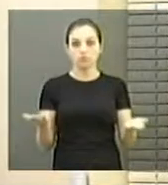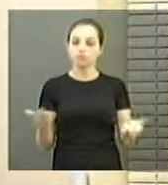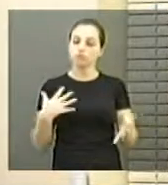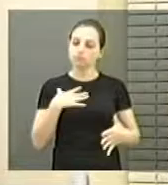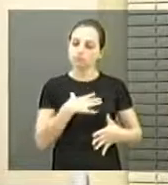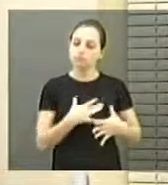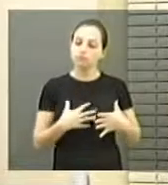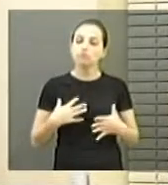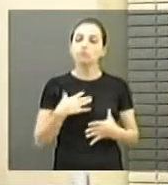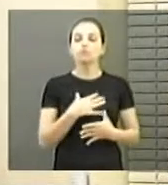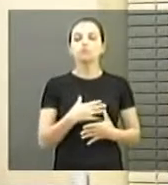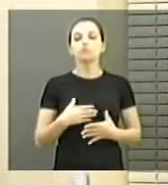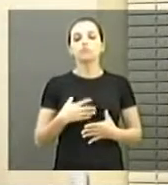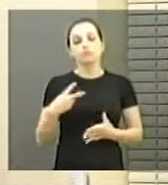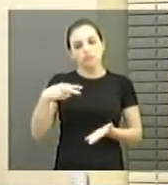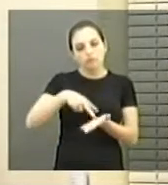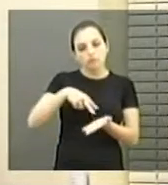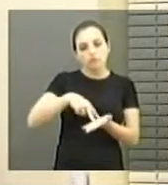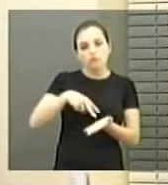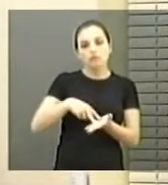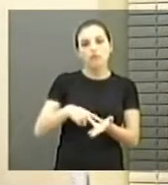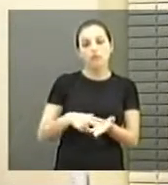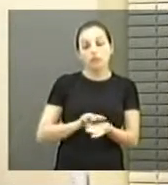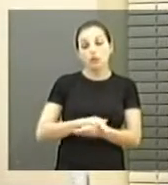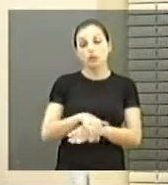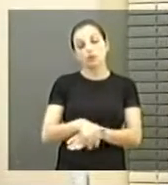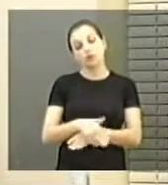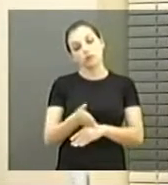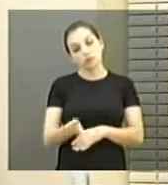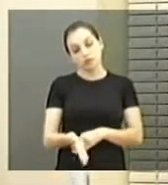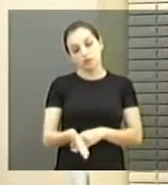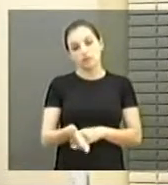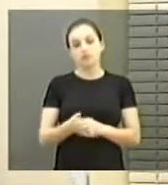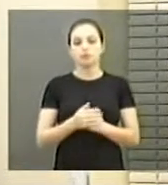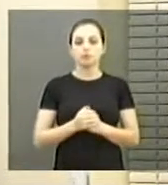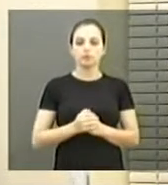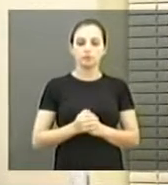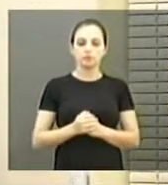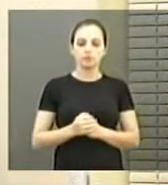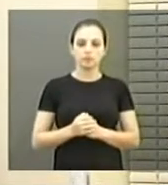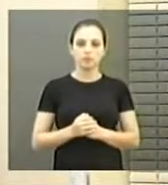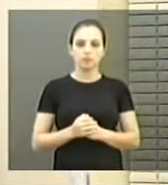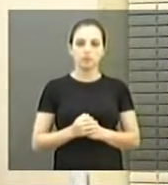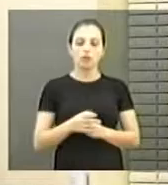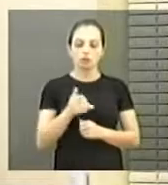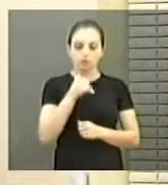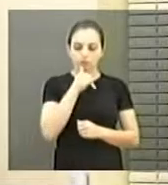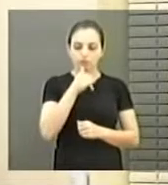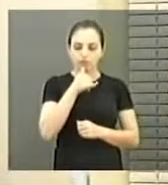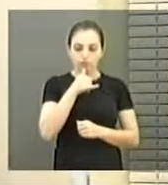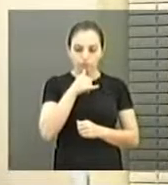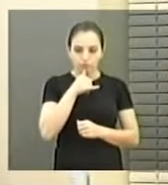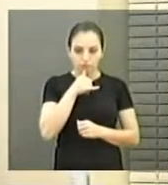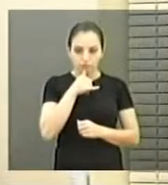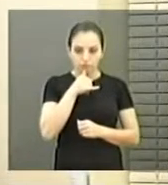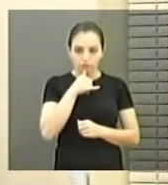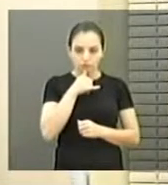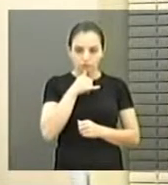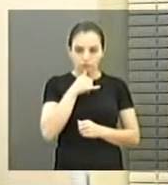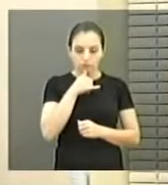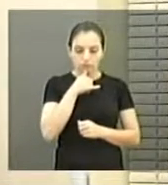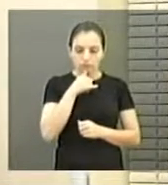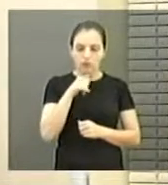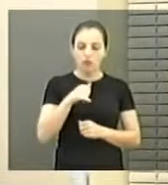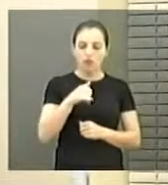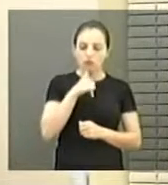Uma satisfação poder usar essa tribuna nessa noite. Eu, infelizmente,